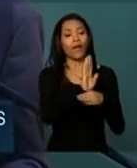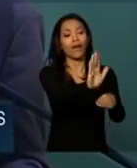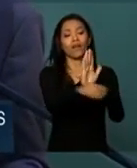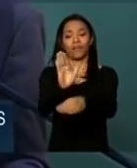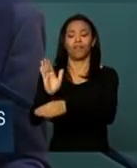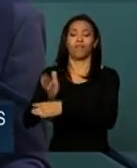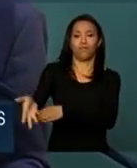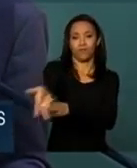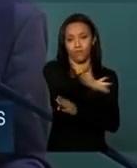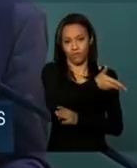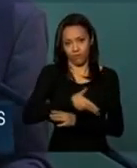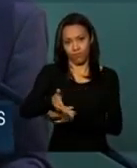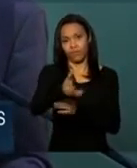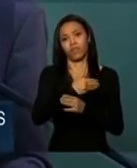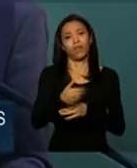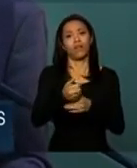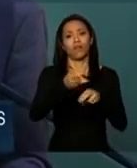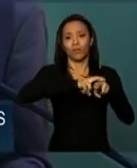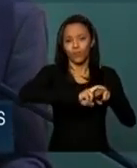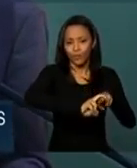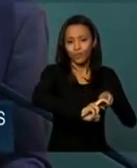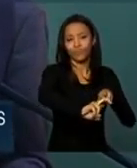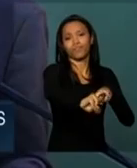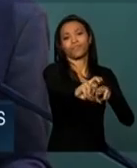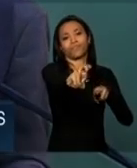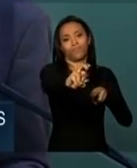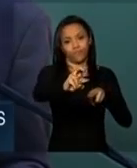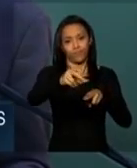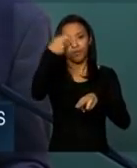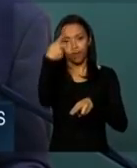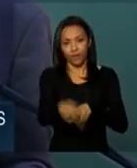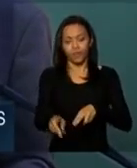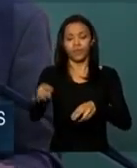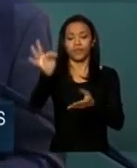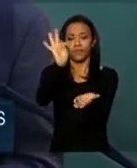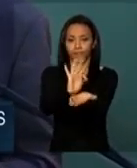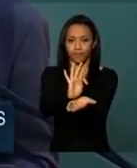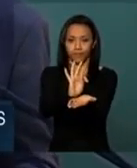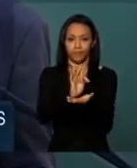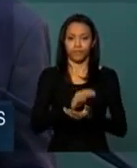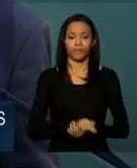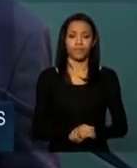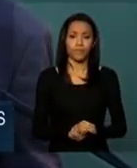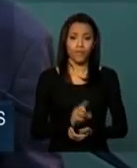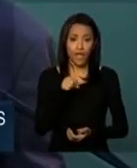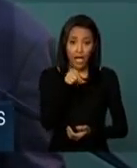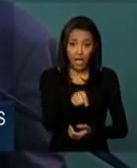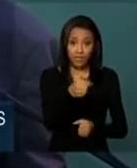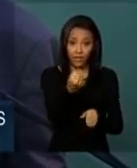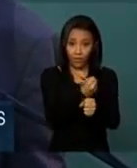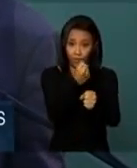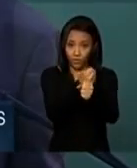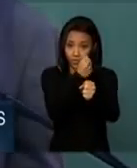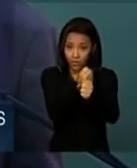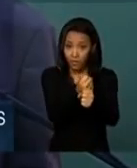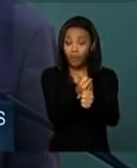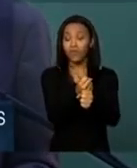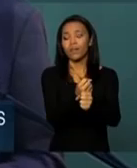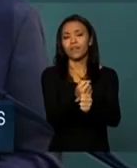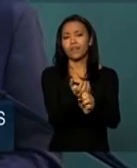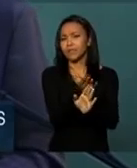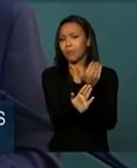do ponto de vista do transporte coletivo em Teresina. Essa obra, inclusive, que era uma obra,